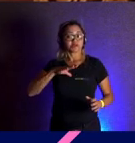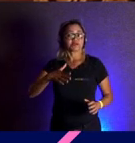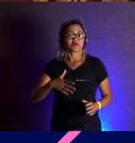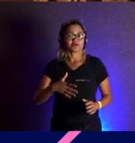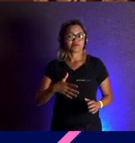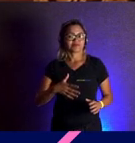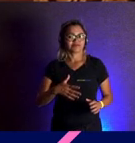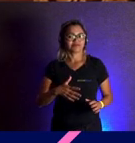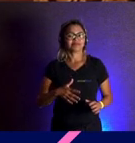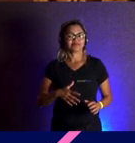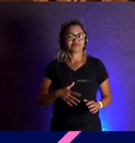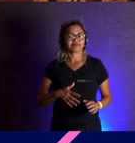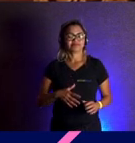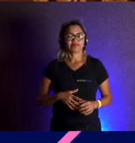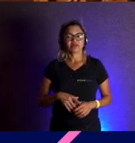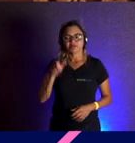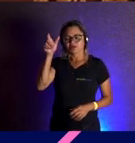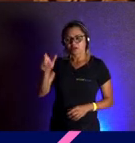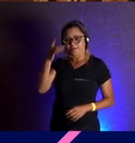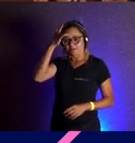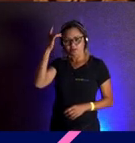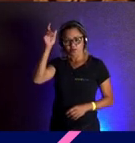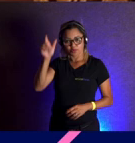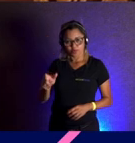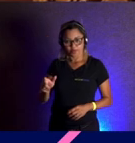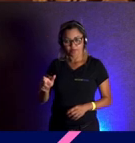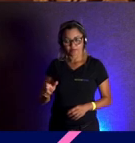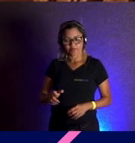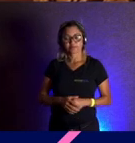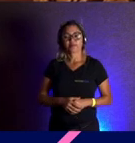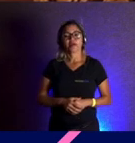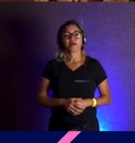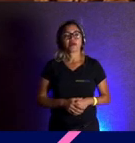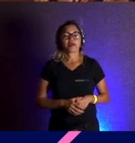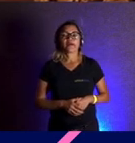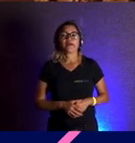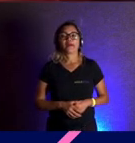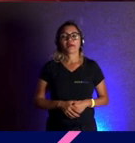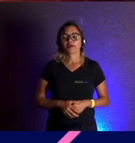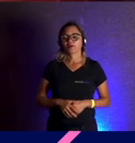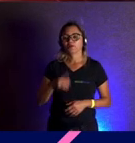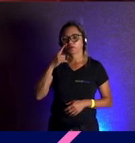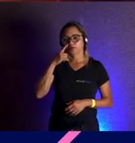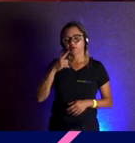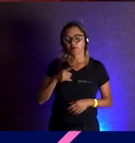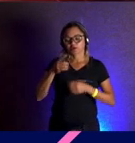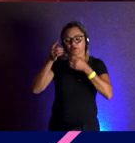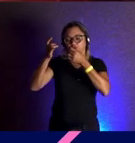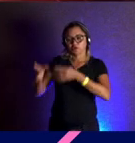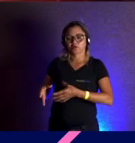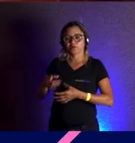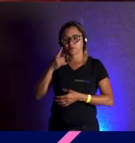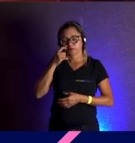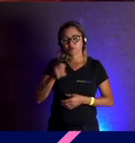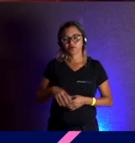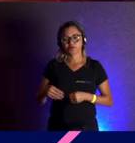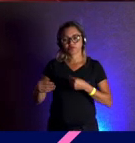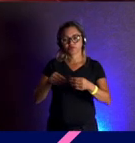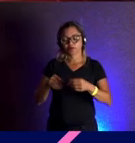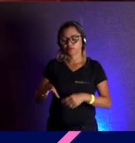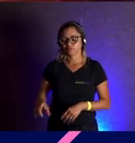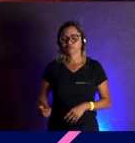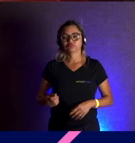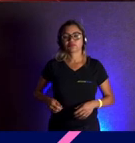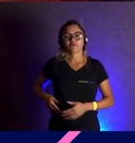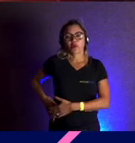alguma forma. Seja do indivíduo falar, olha, eu vou deixar de jogar esse plástico no chão, né? Mas é uma